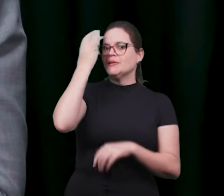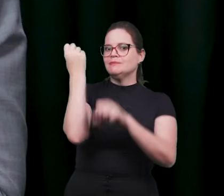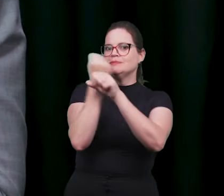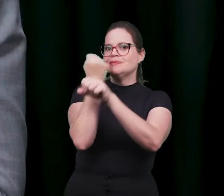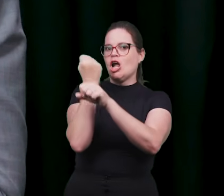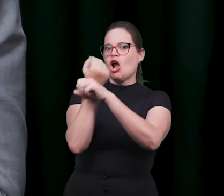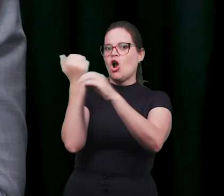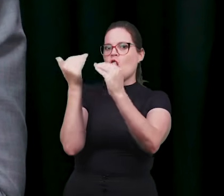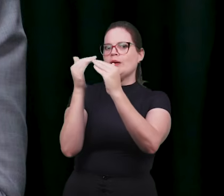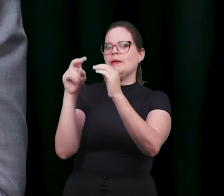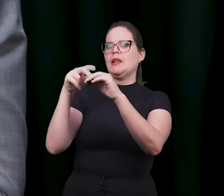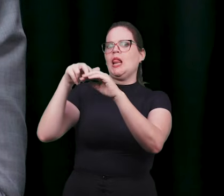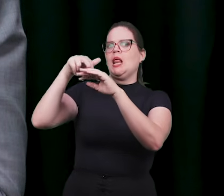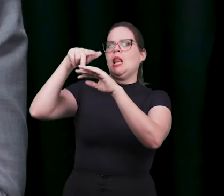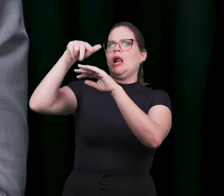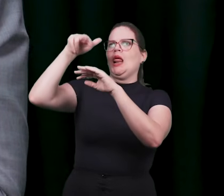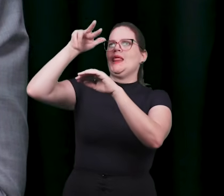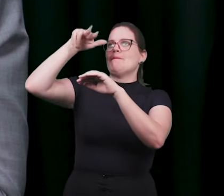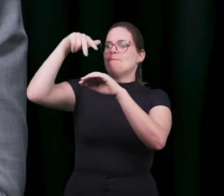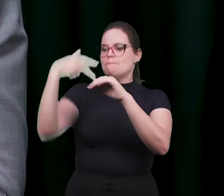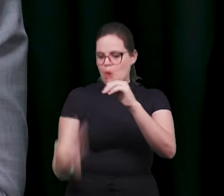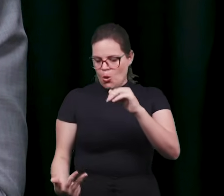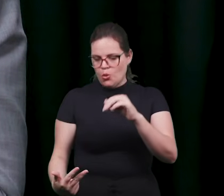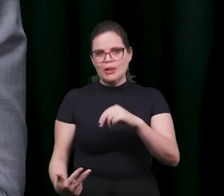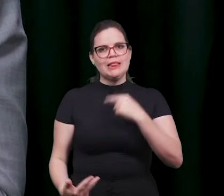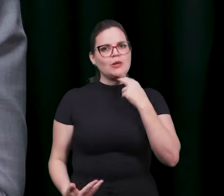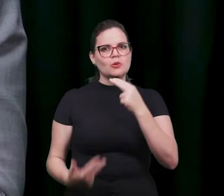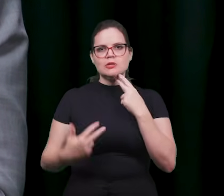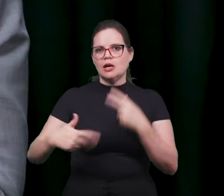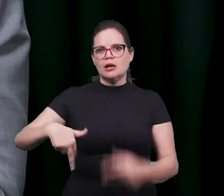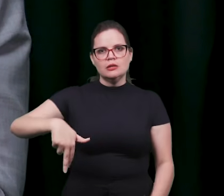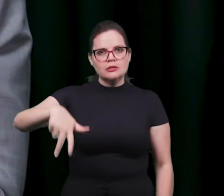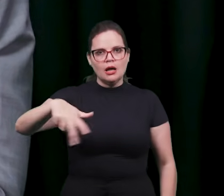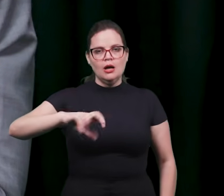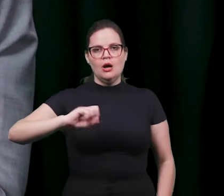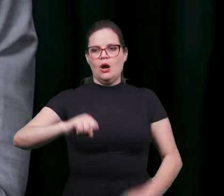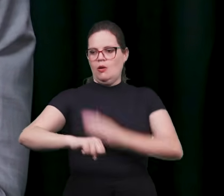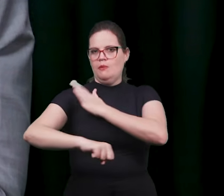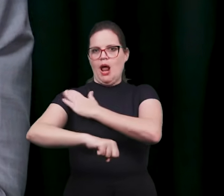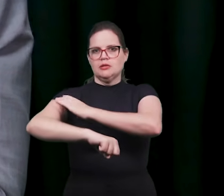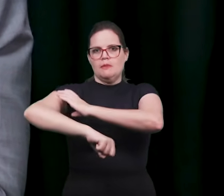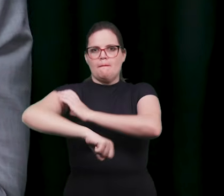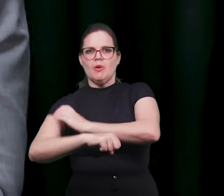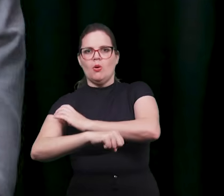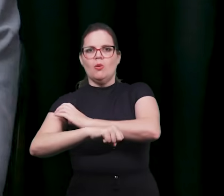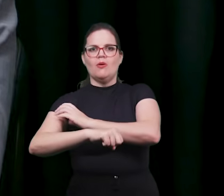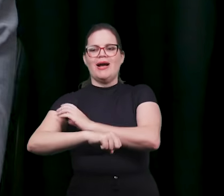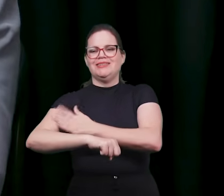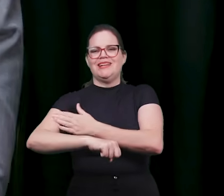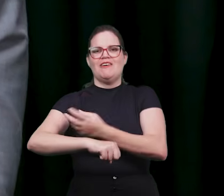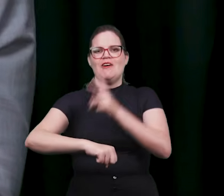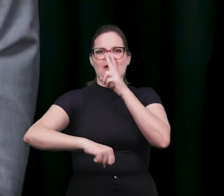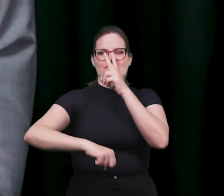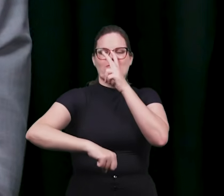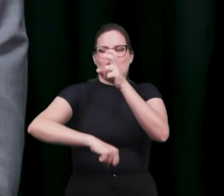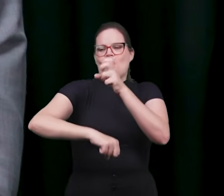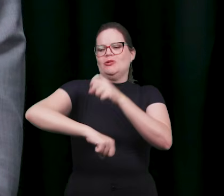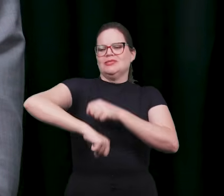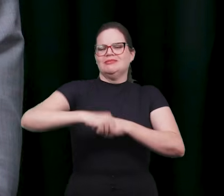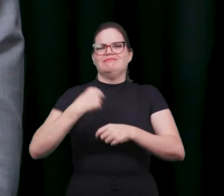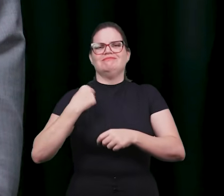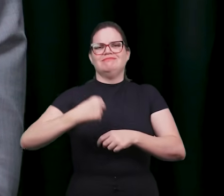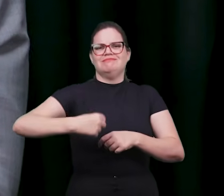sofreram acidentes e já não conseguem andar, ou pessoas que quebrou um braço, já não tem a força que